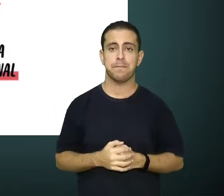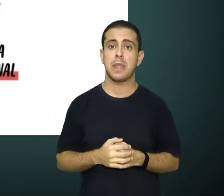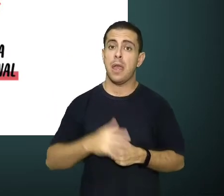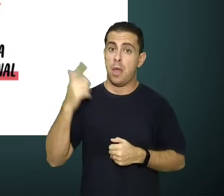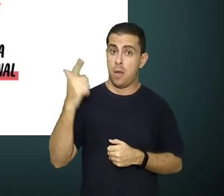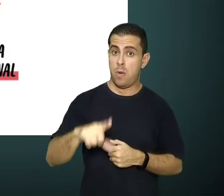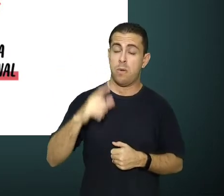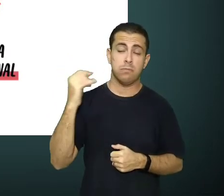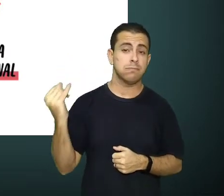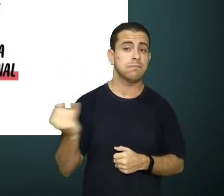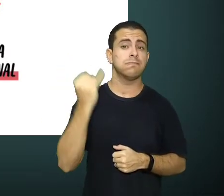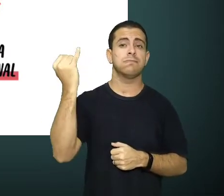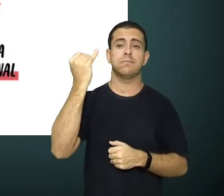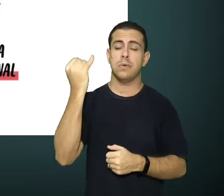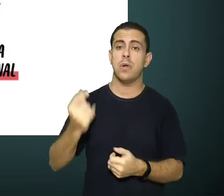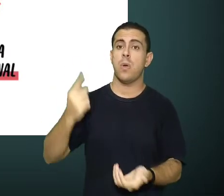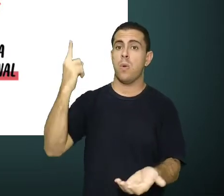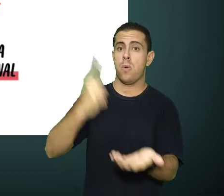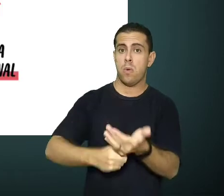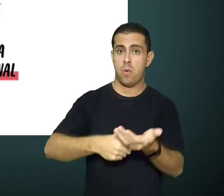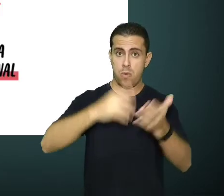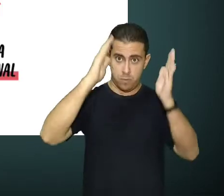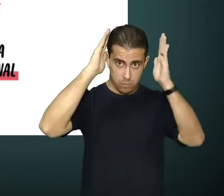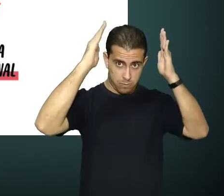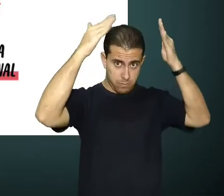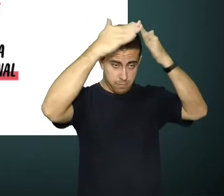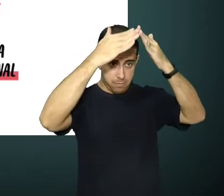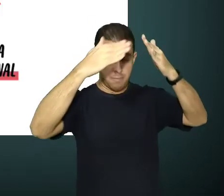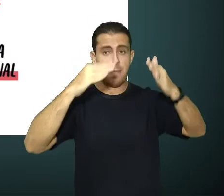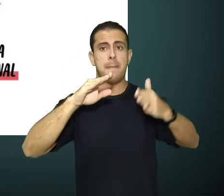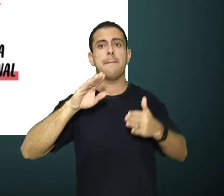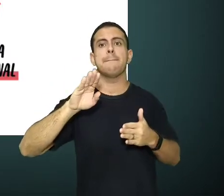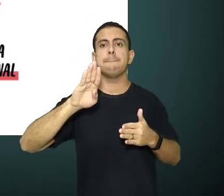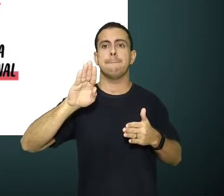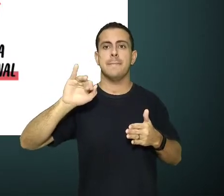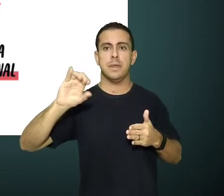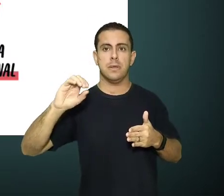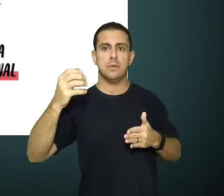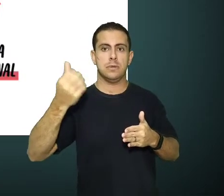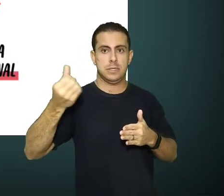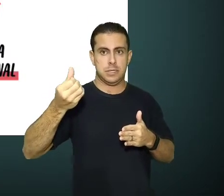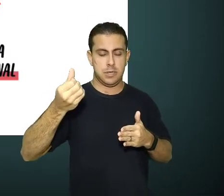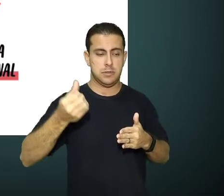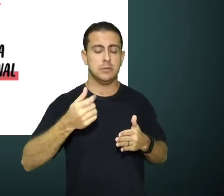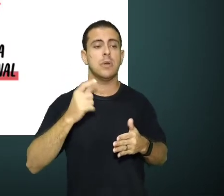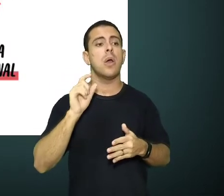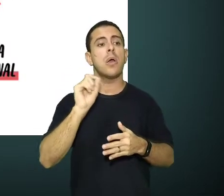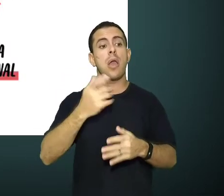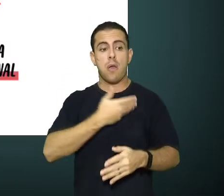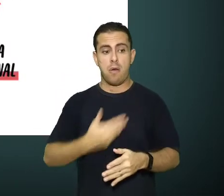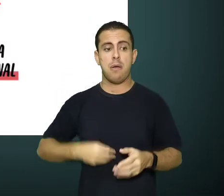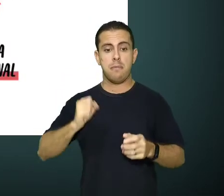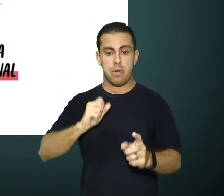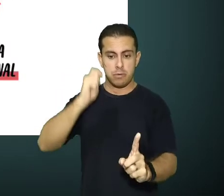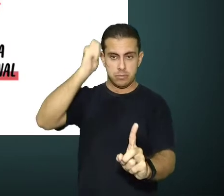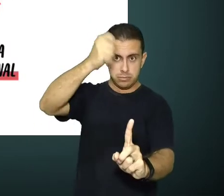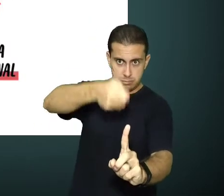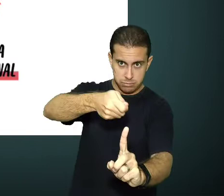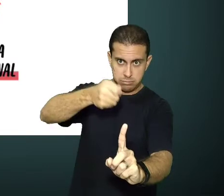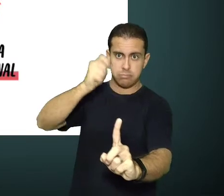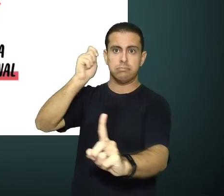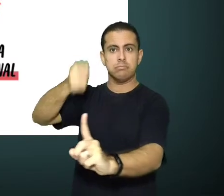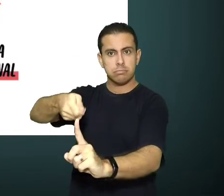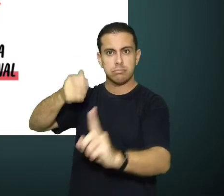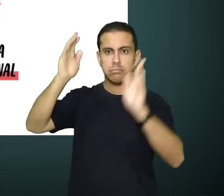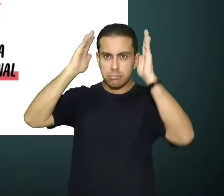Outro ponto muito importante foi um acordo com o Papa Pio VI. Estabeleceu que o governo poderia nomear bispos e